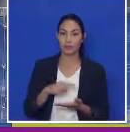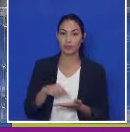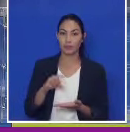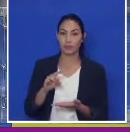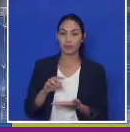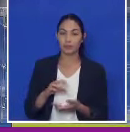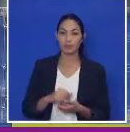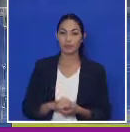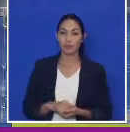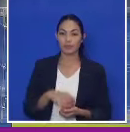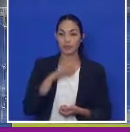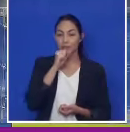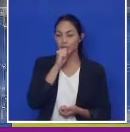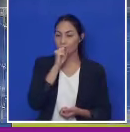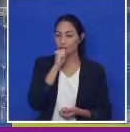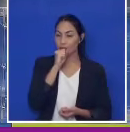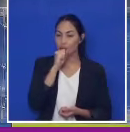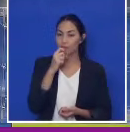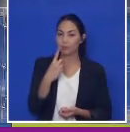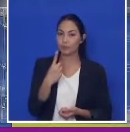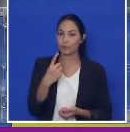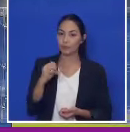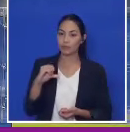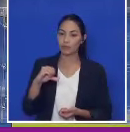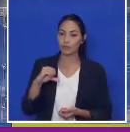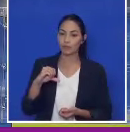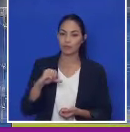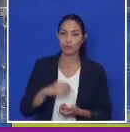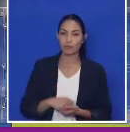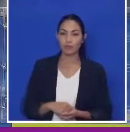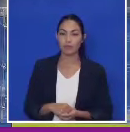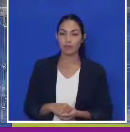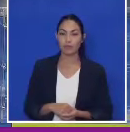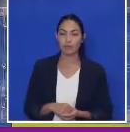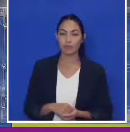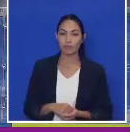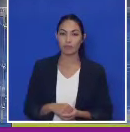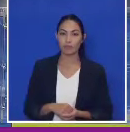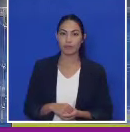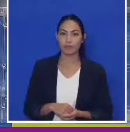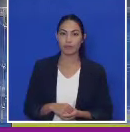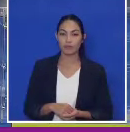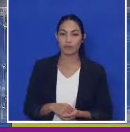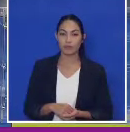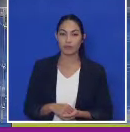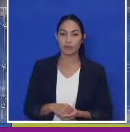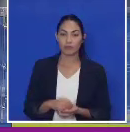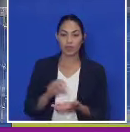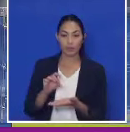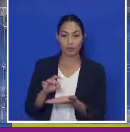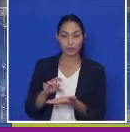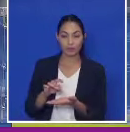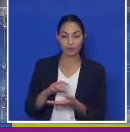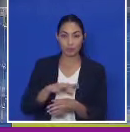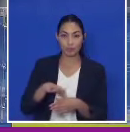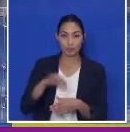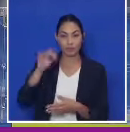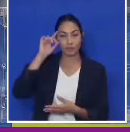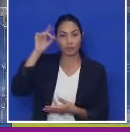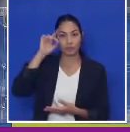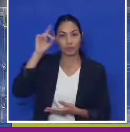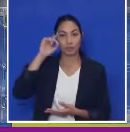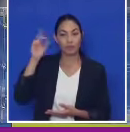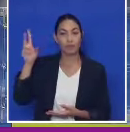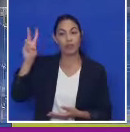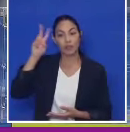Fácil. Bola laranja 19. Laranja 19. Loto Fácil, com sorteios